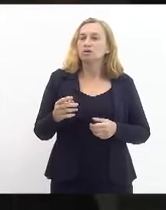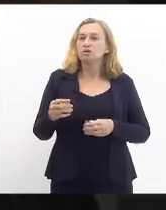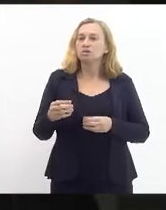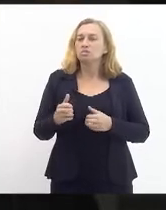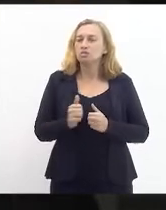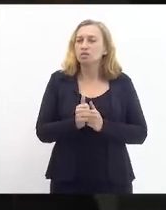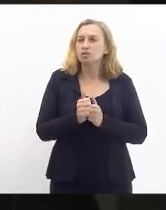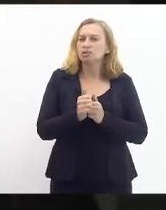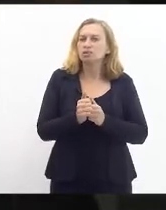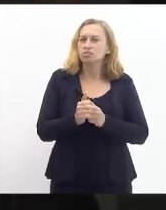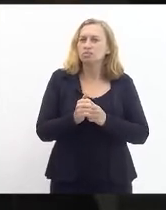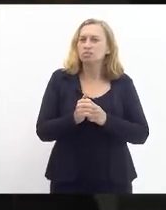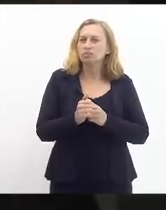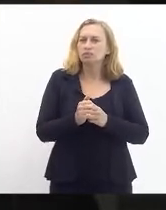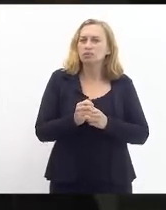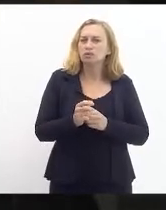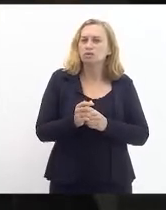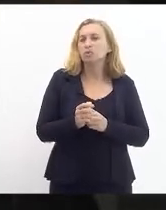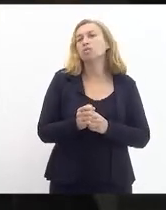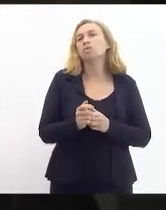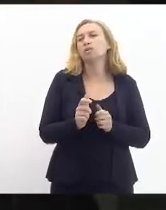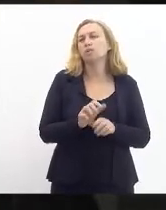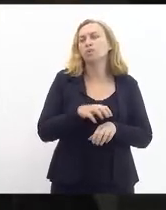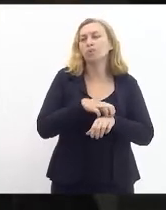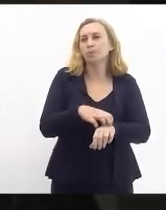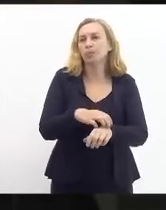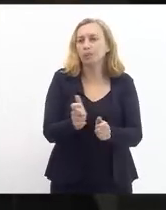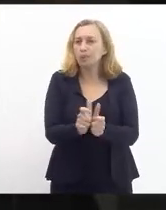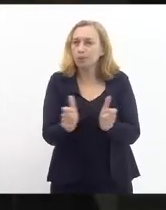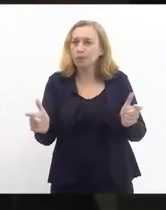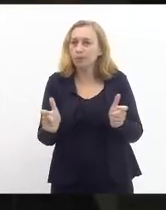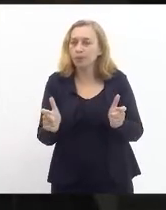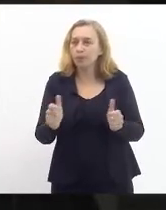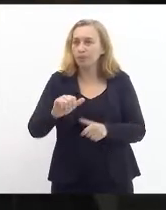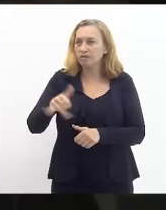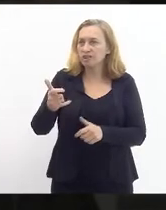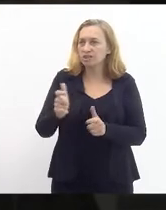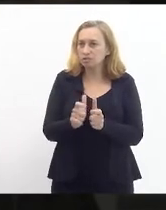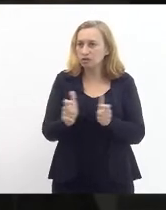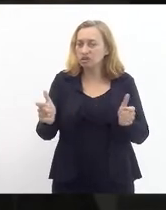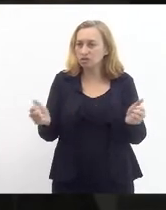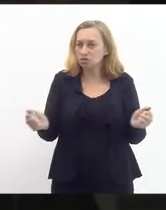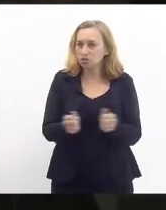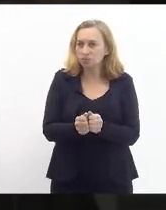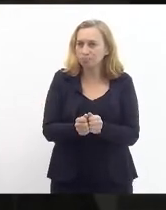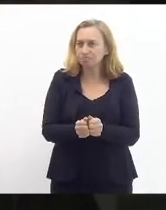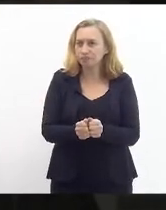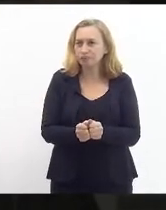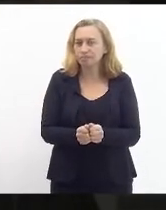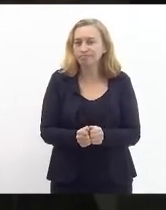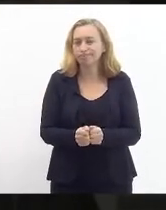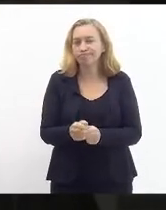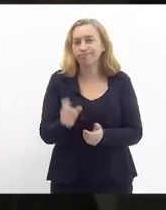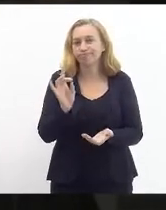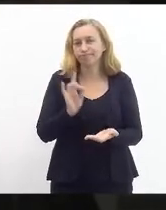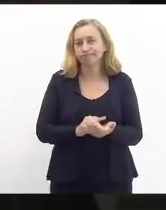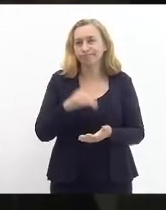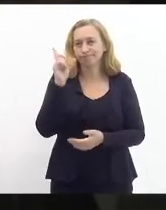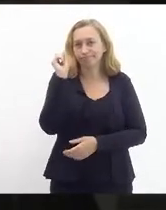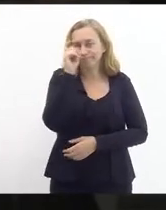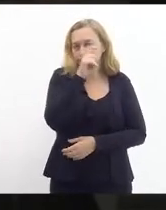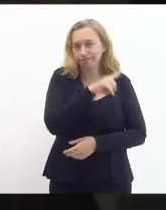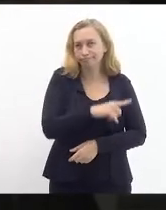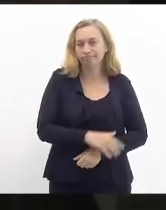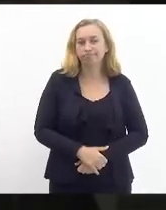inflação cresce junto e essa é é a Dura realidade